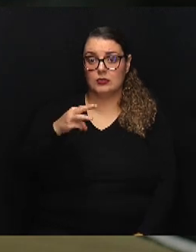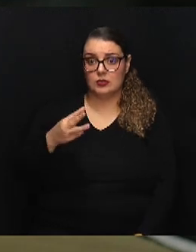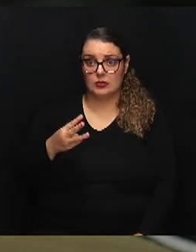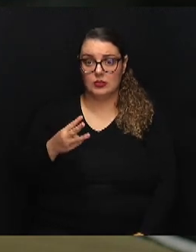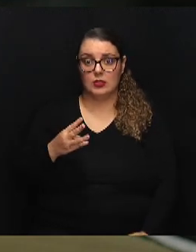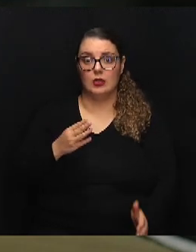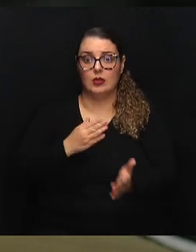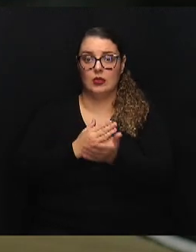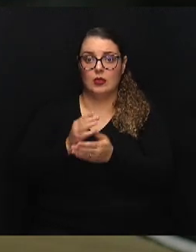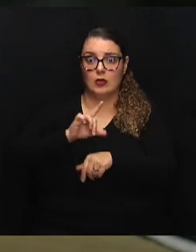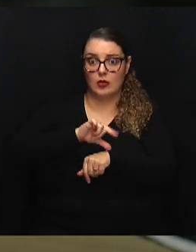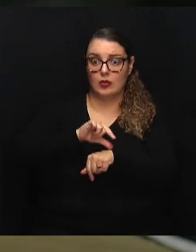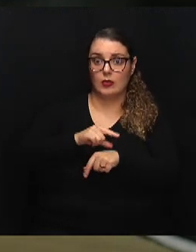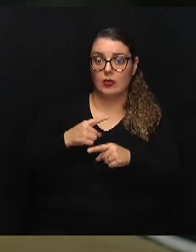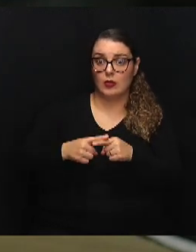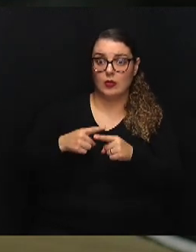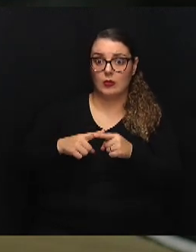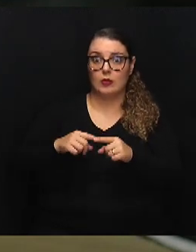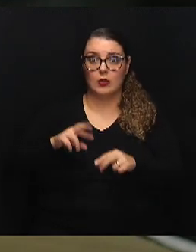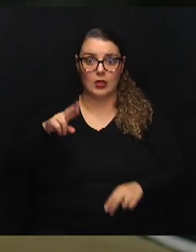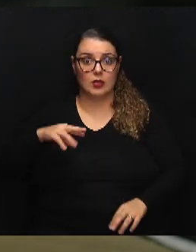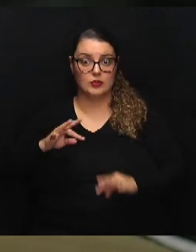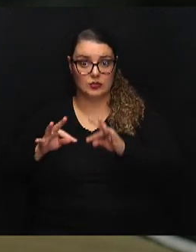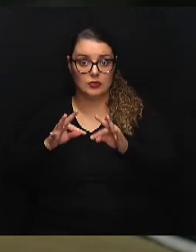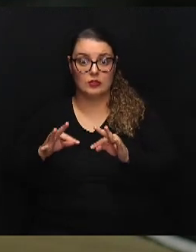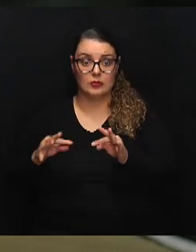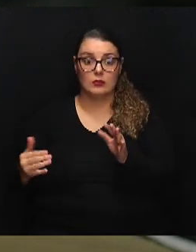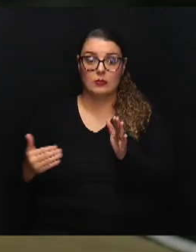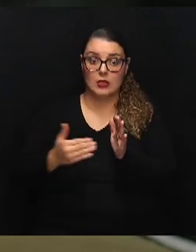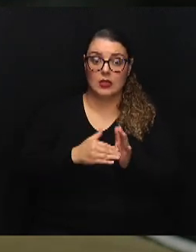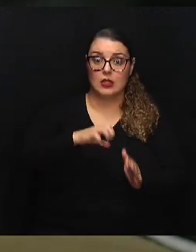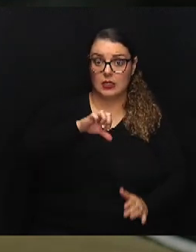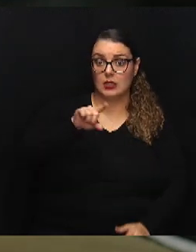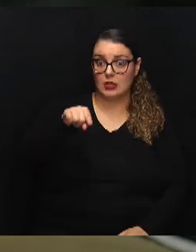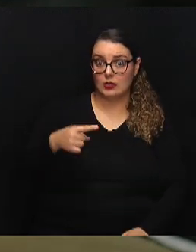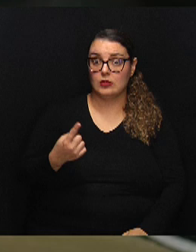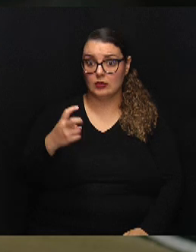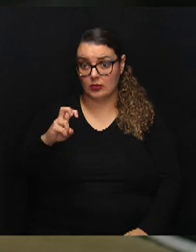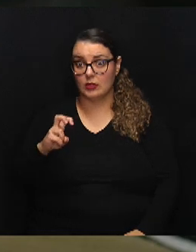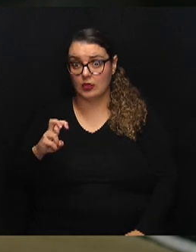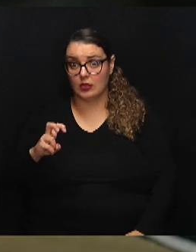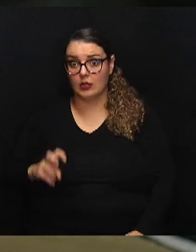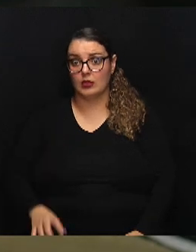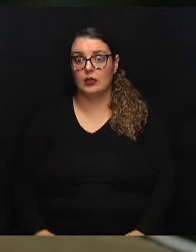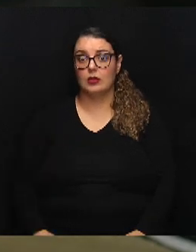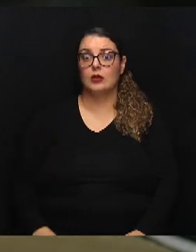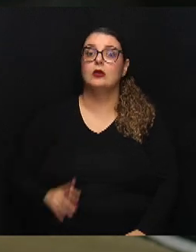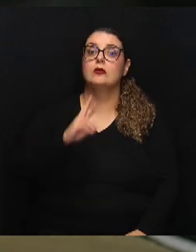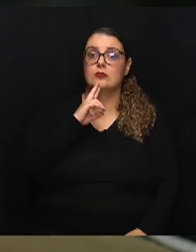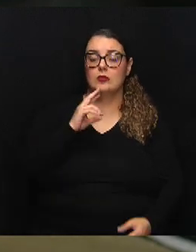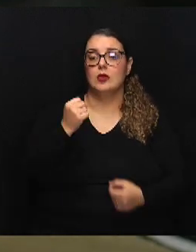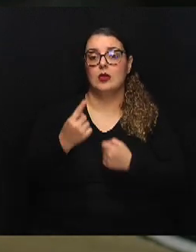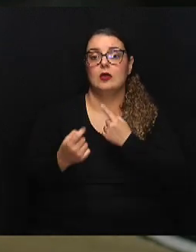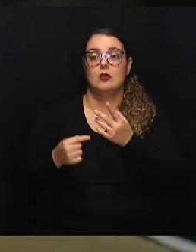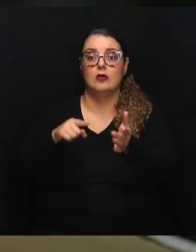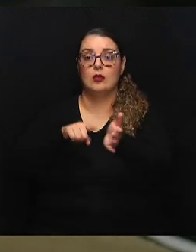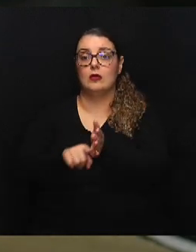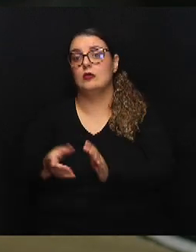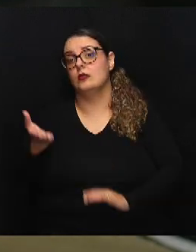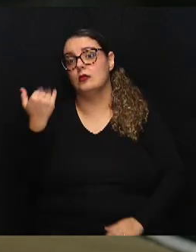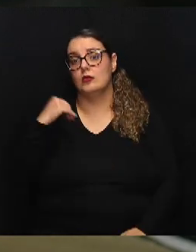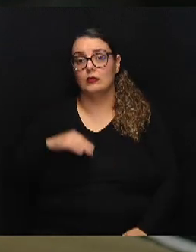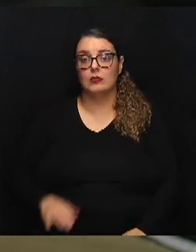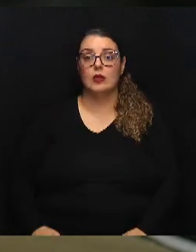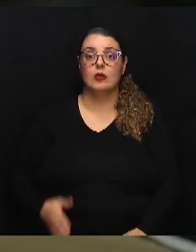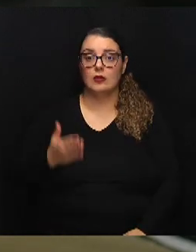começou atrasado um pouquinho por questões técnicas, mas a gente vai até 9h15, então dá tempo de responder algumas perguntas. Então, vamos lá. Você que está aí